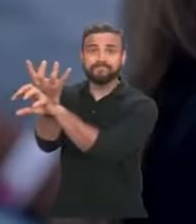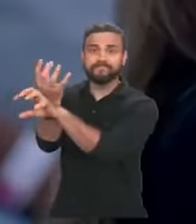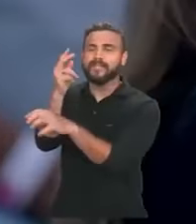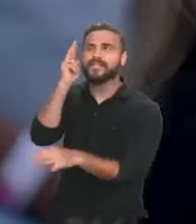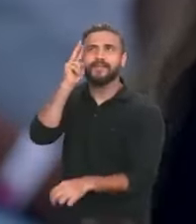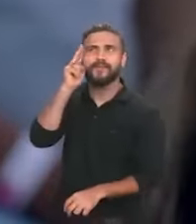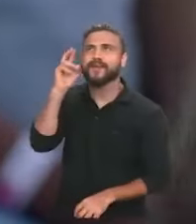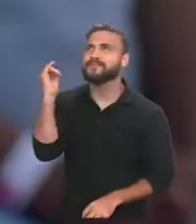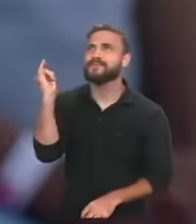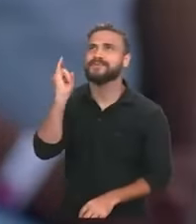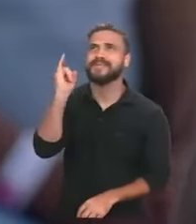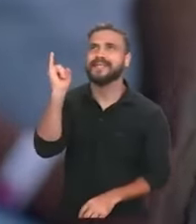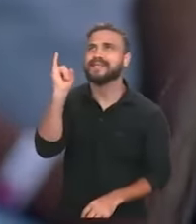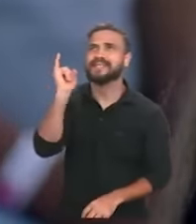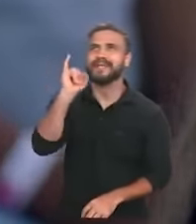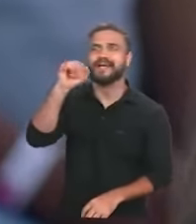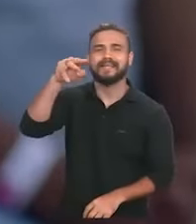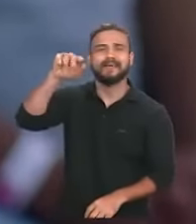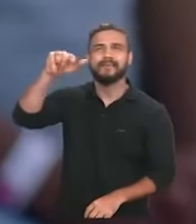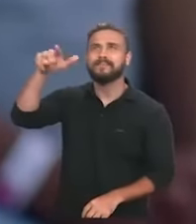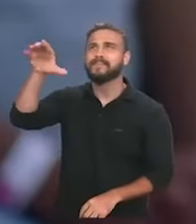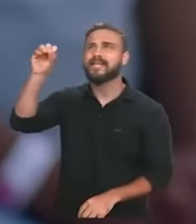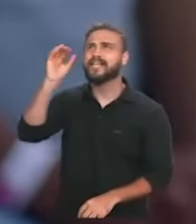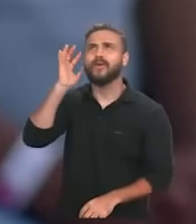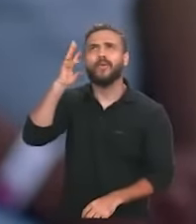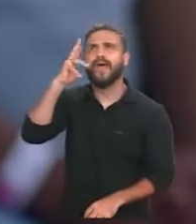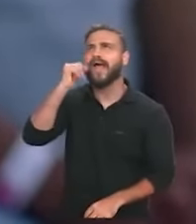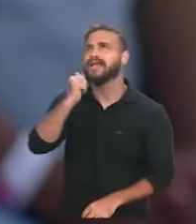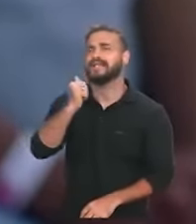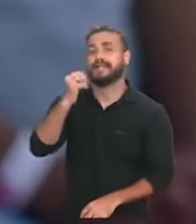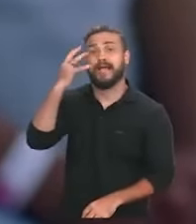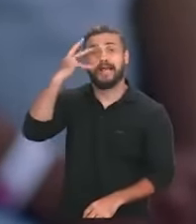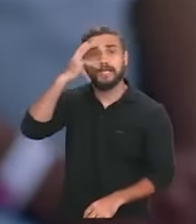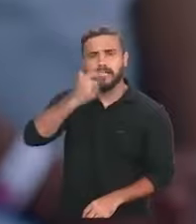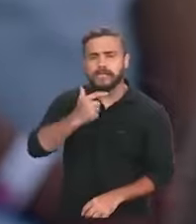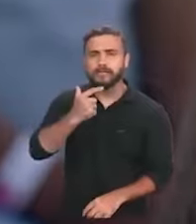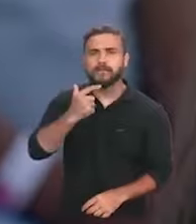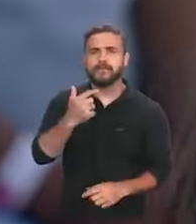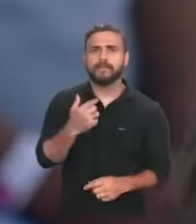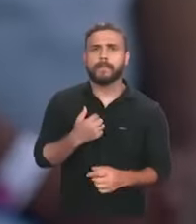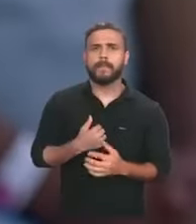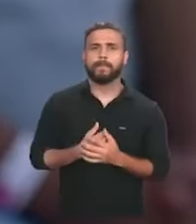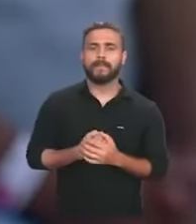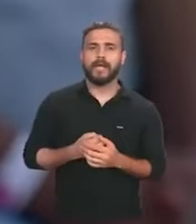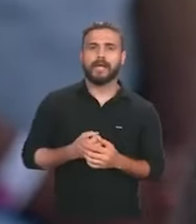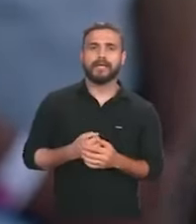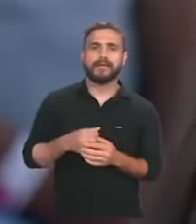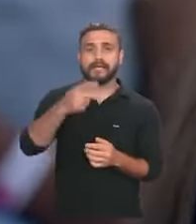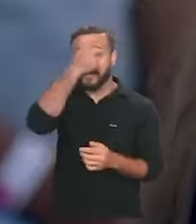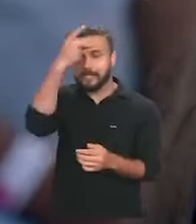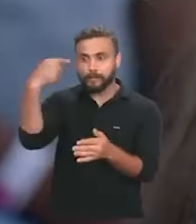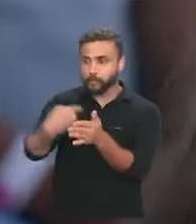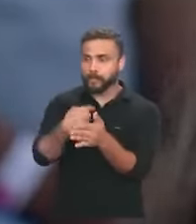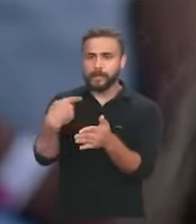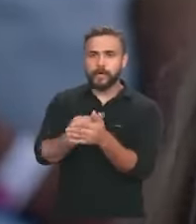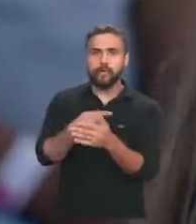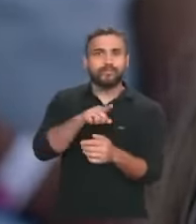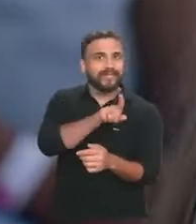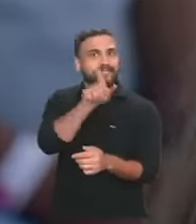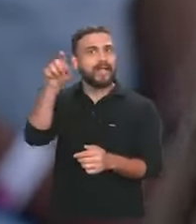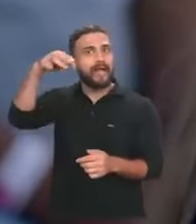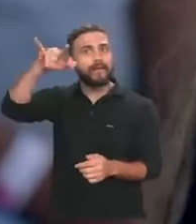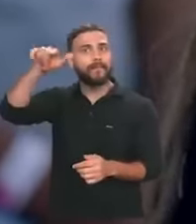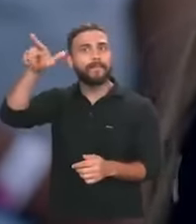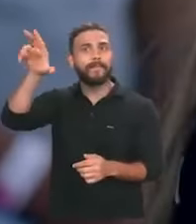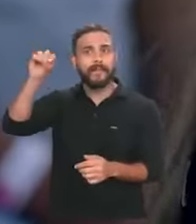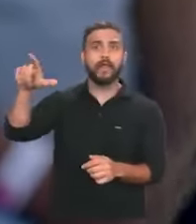Europa sobretudo em Milão Tem gente que fala nossa vocês estão aí existe uma igreja porque não tem é difícil você ver até algo